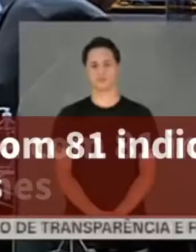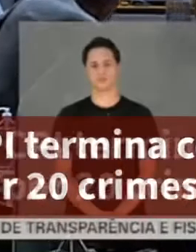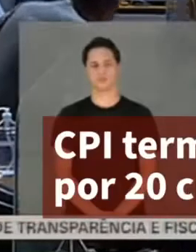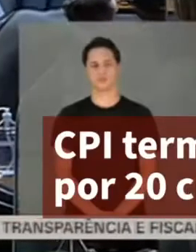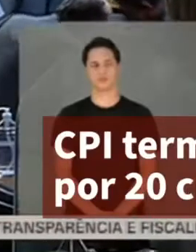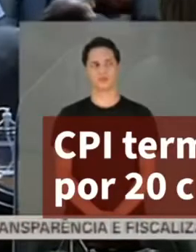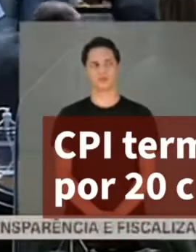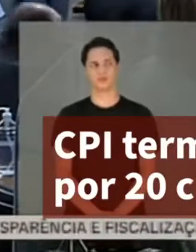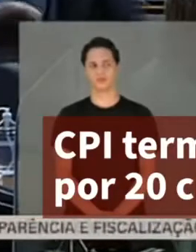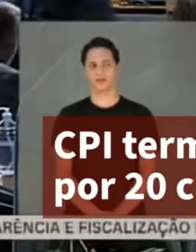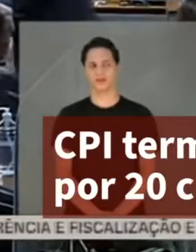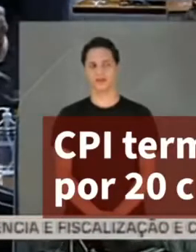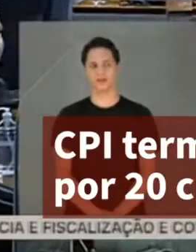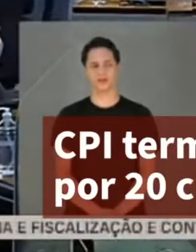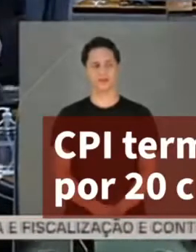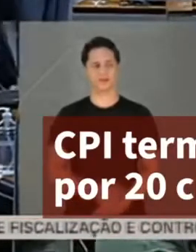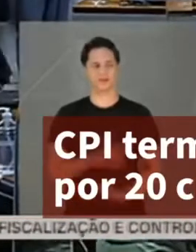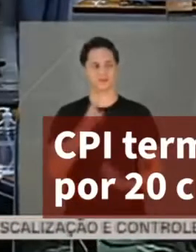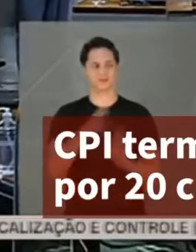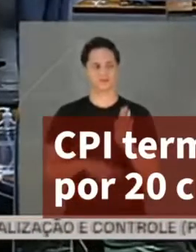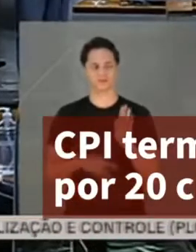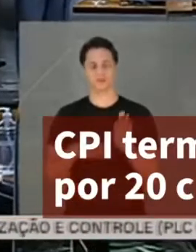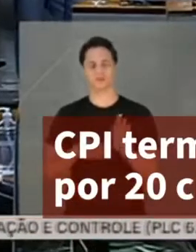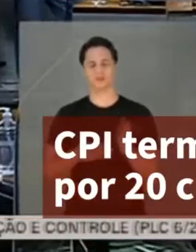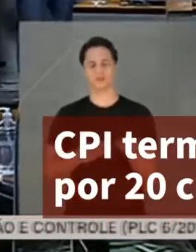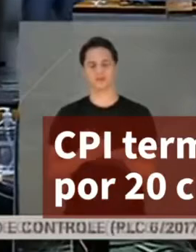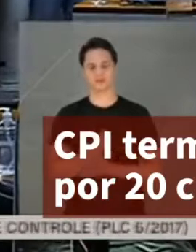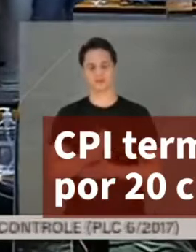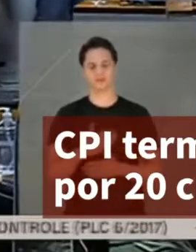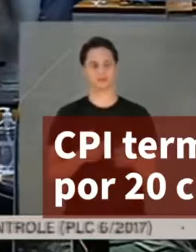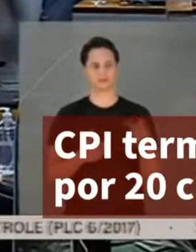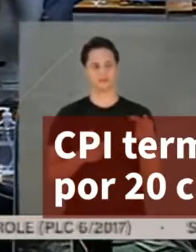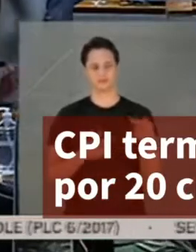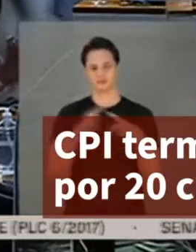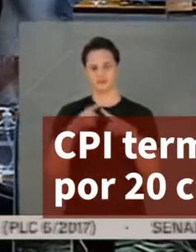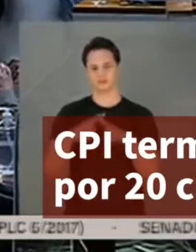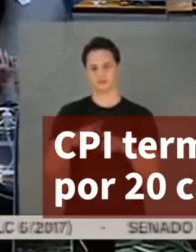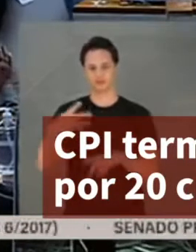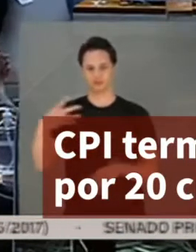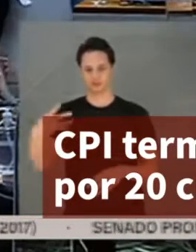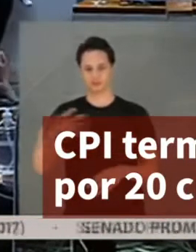o relatório Está aprovado por 7 votos a quatro